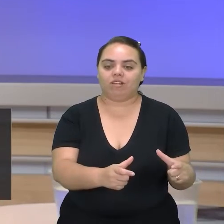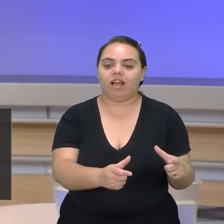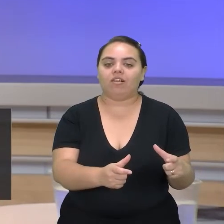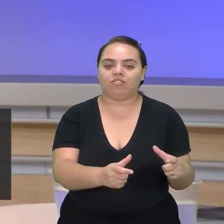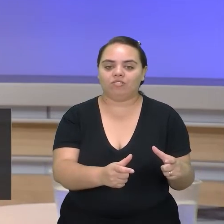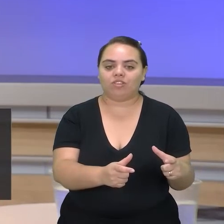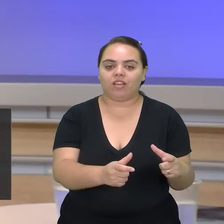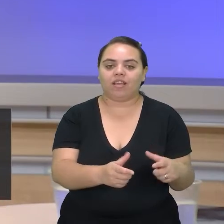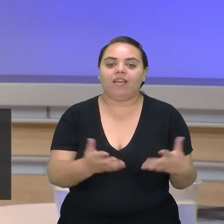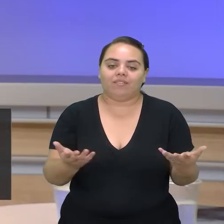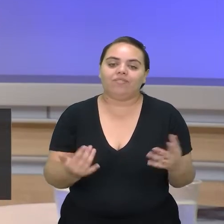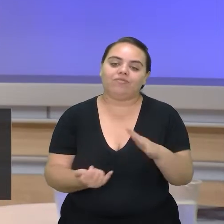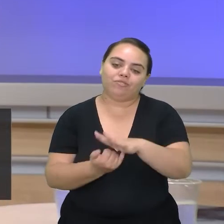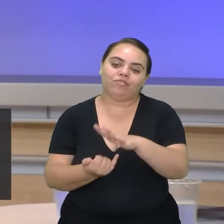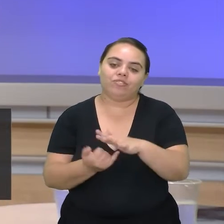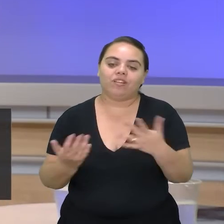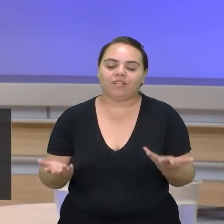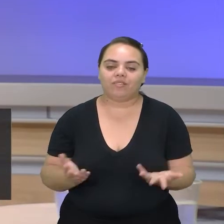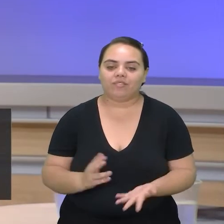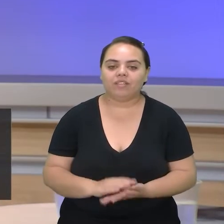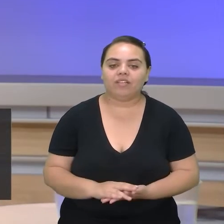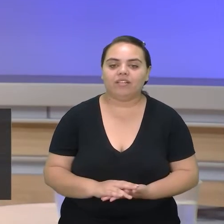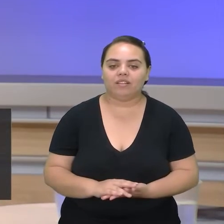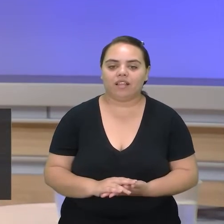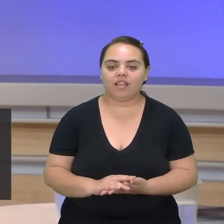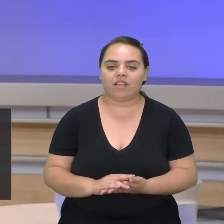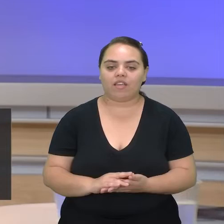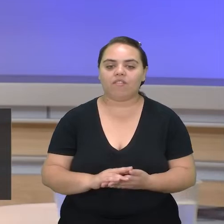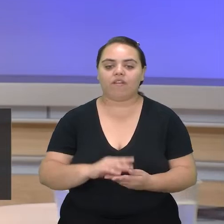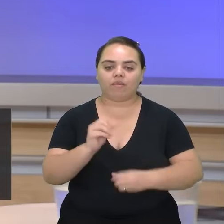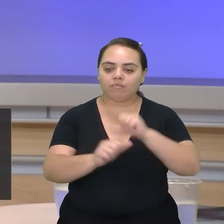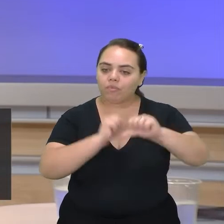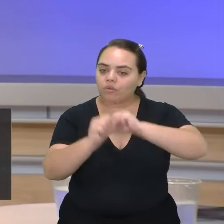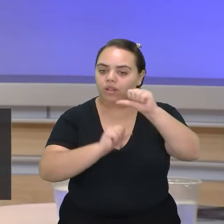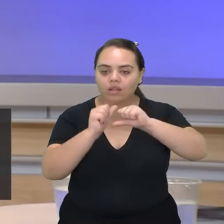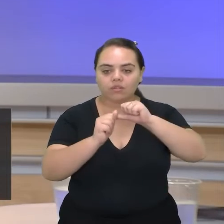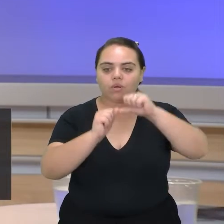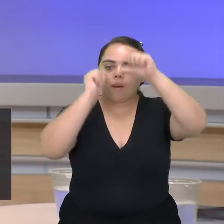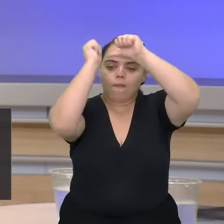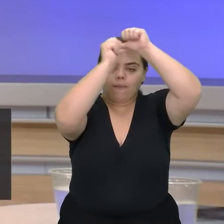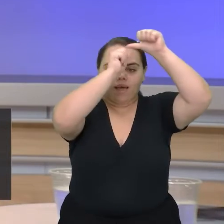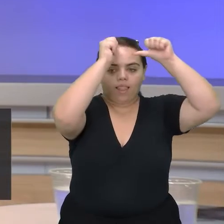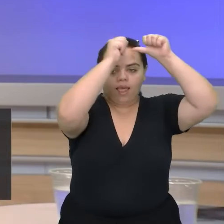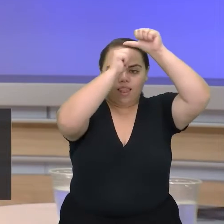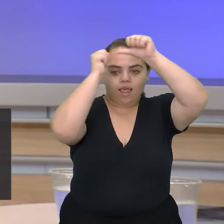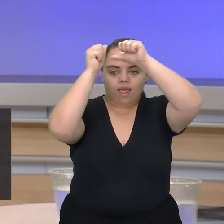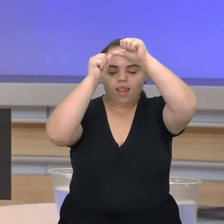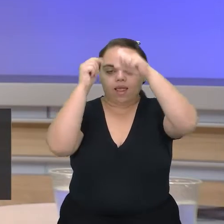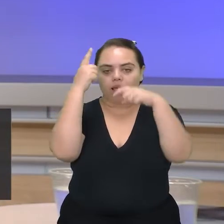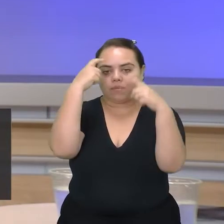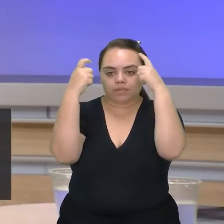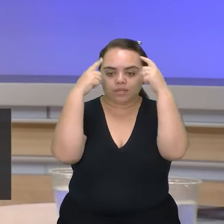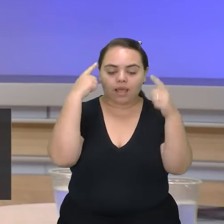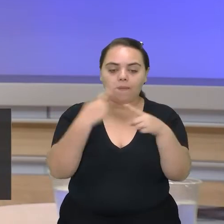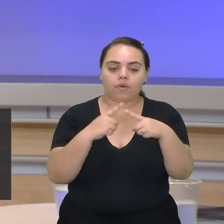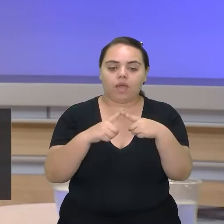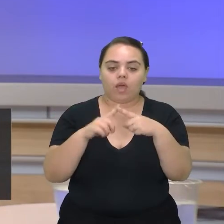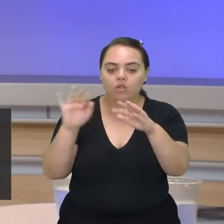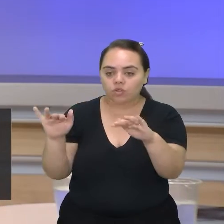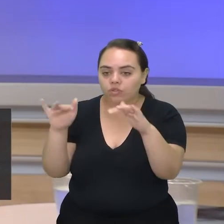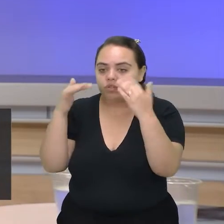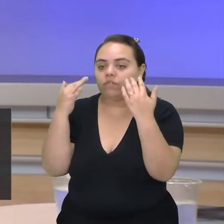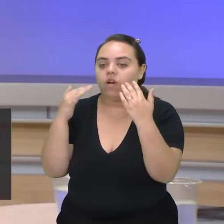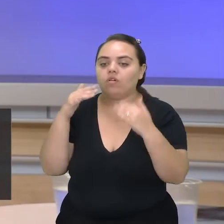interação mais institucional, e desconstruindo um pouco essas ideias para daí sim, porque o nosso foco são as crianças, né? São